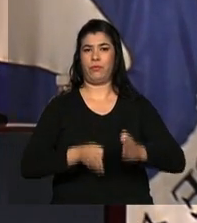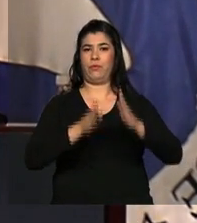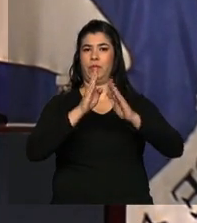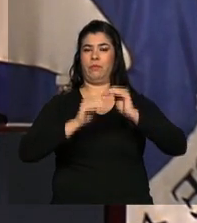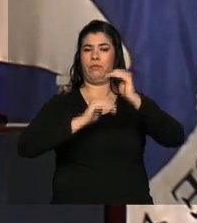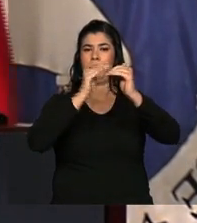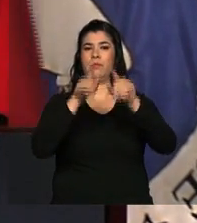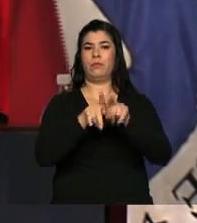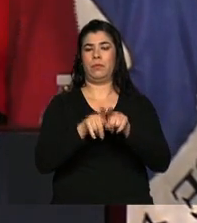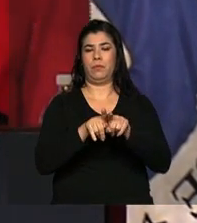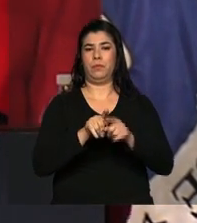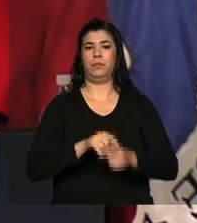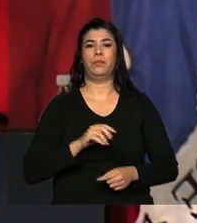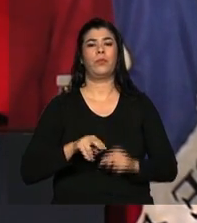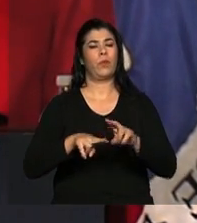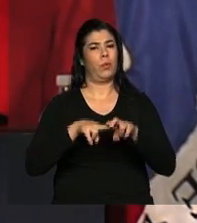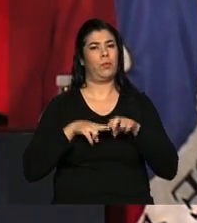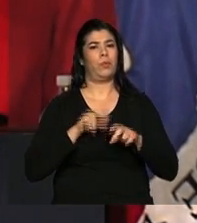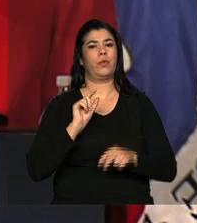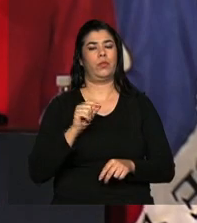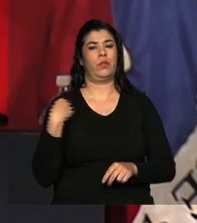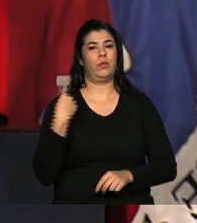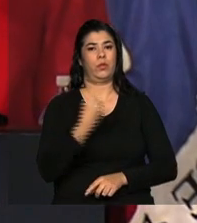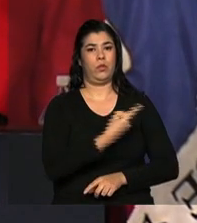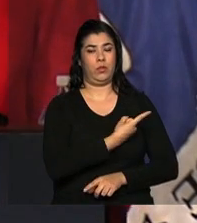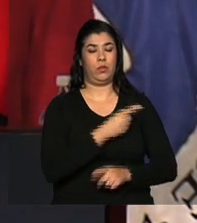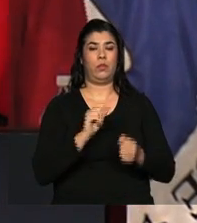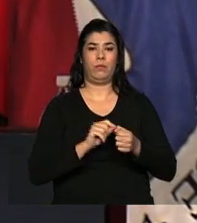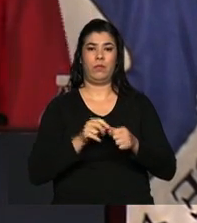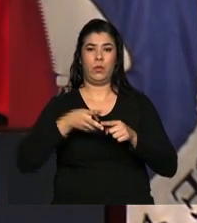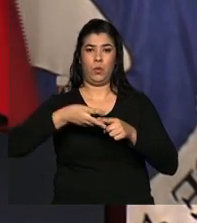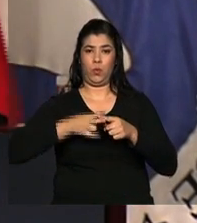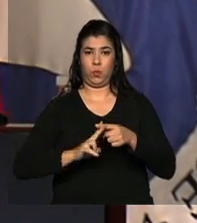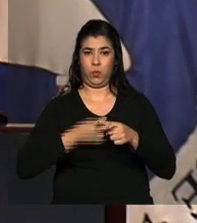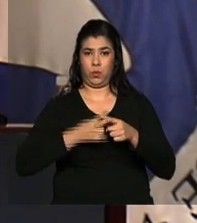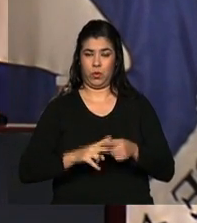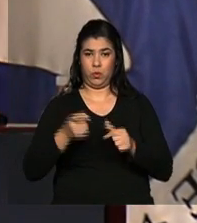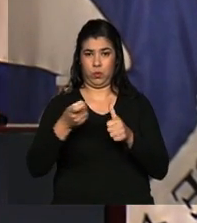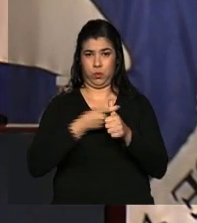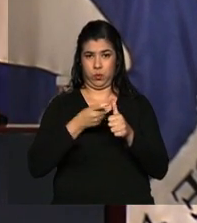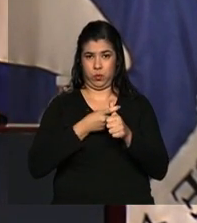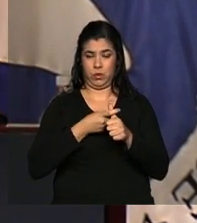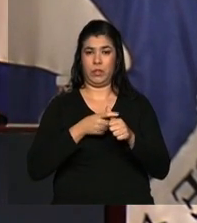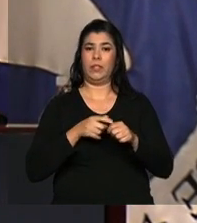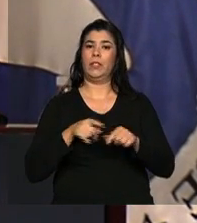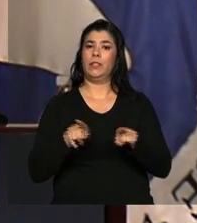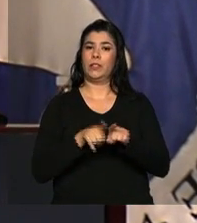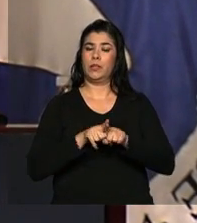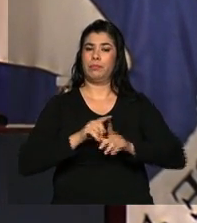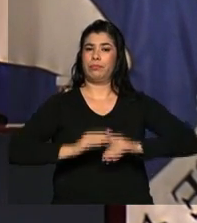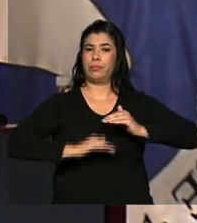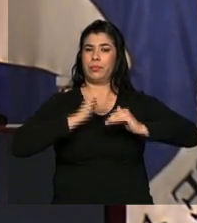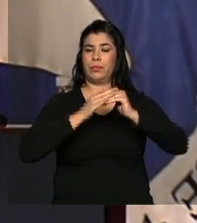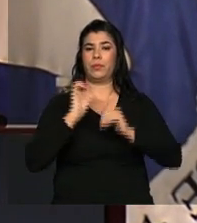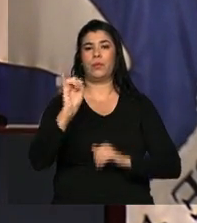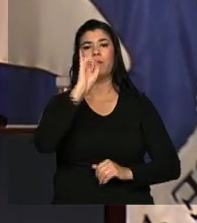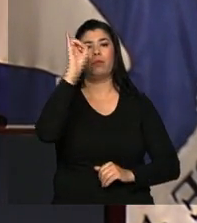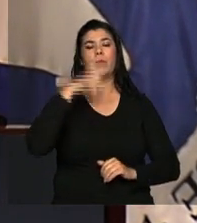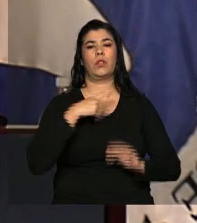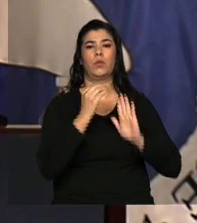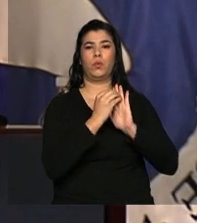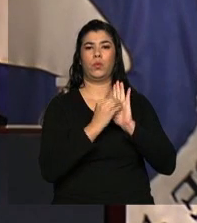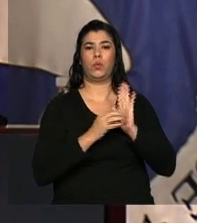crescimento. Por isso, estamos fazendo o ajuste fiscal e avançando em uma importante